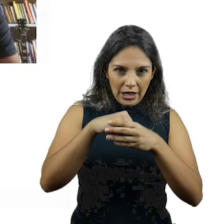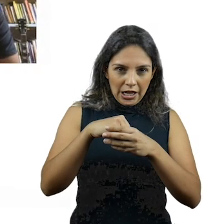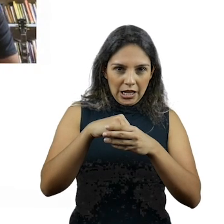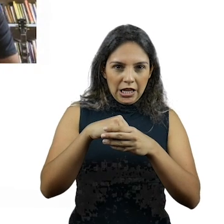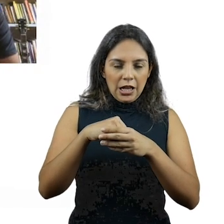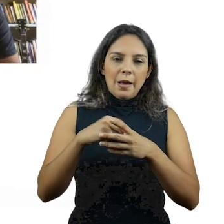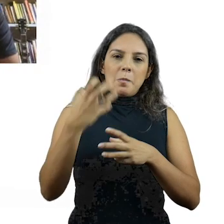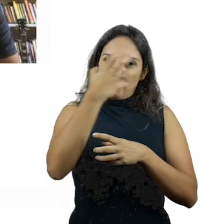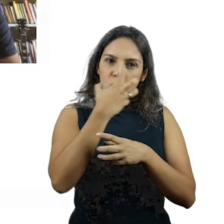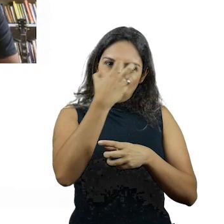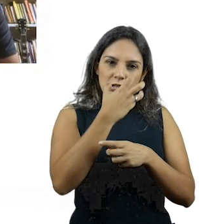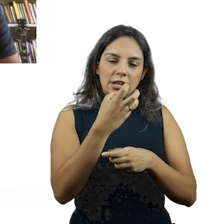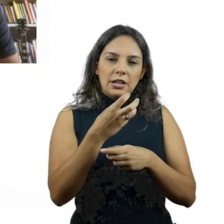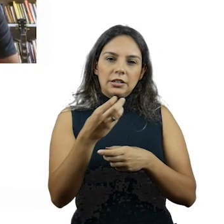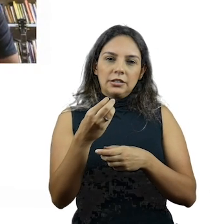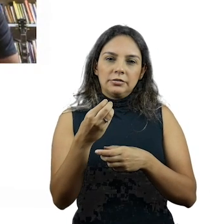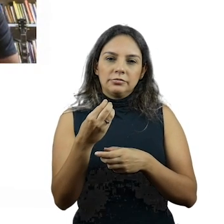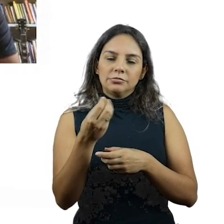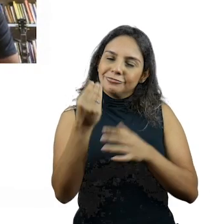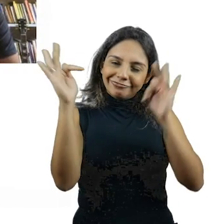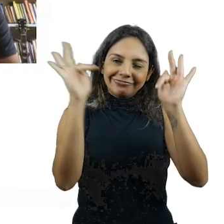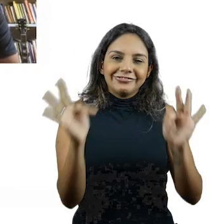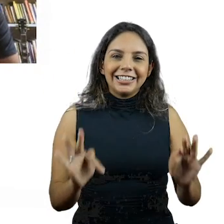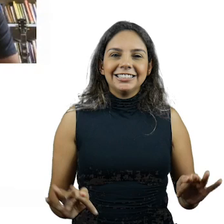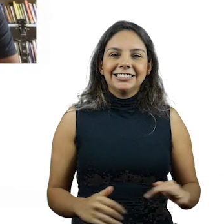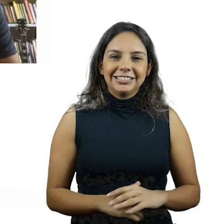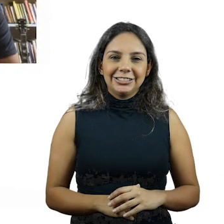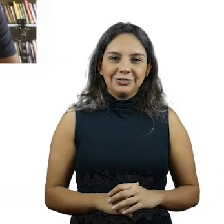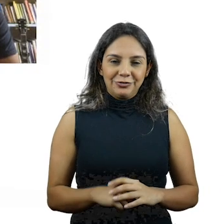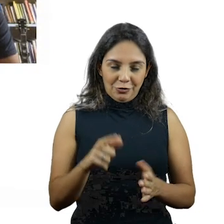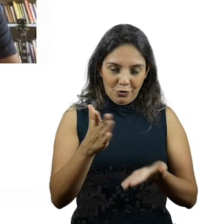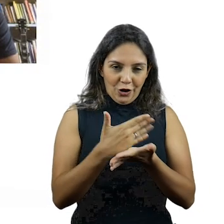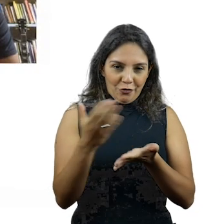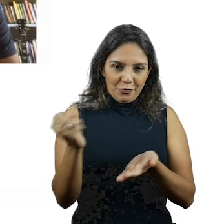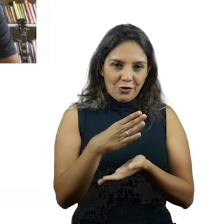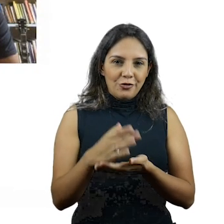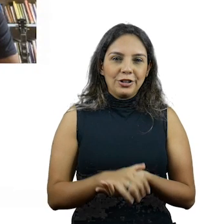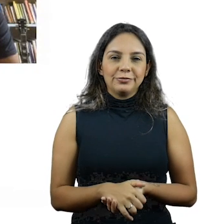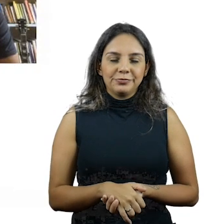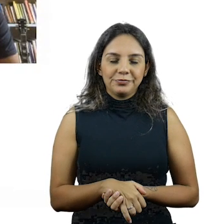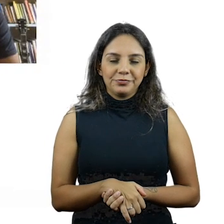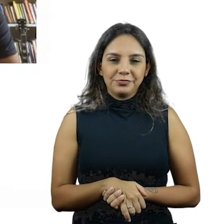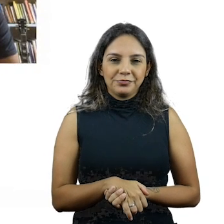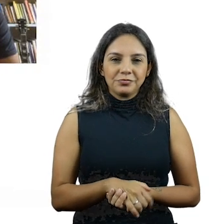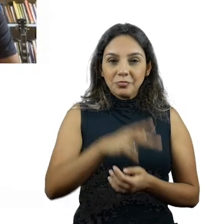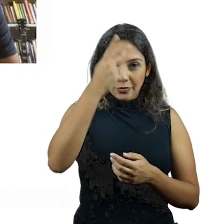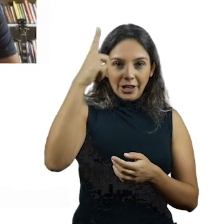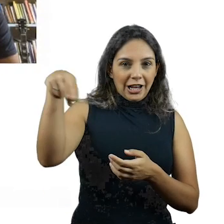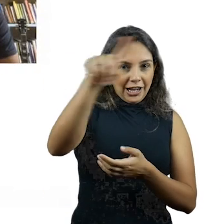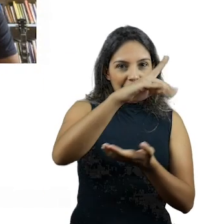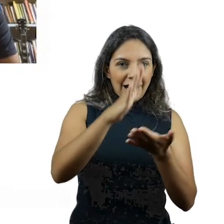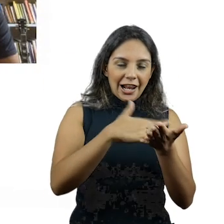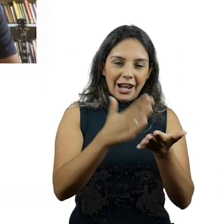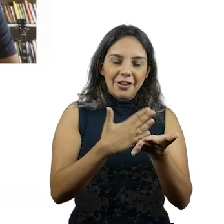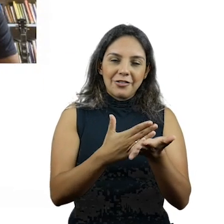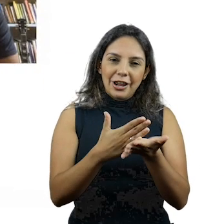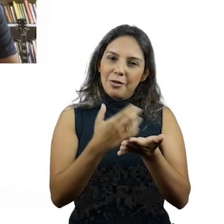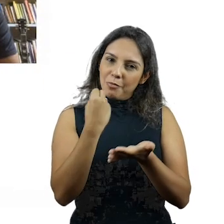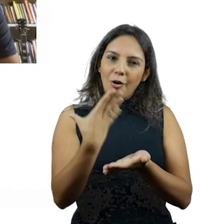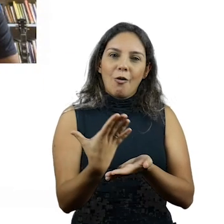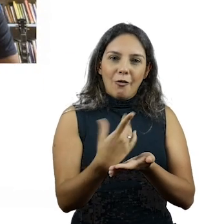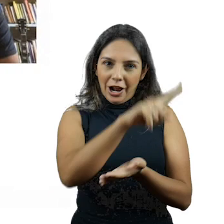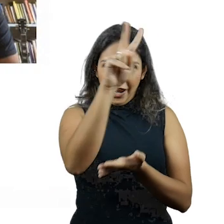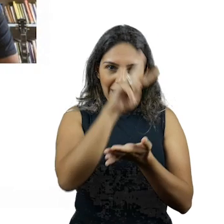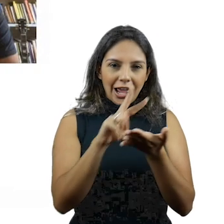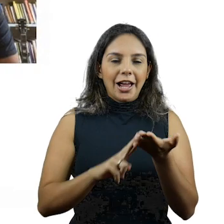Estou bastante feliz, né, com o resultado. E o feedback dos leitores dos outros livros é isso mesmo, né? Essa questão